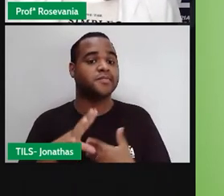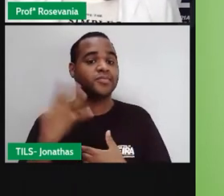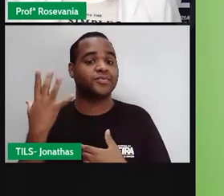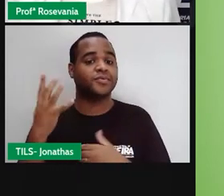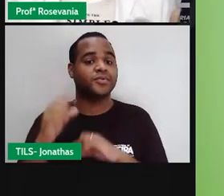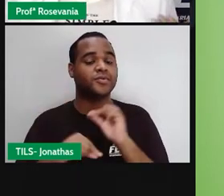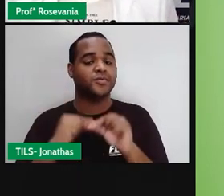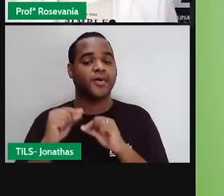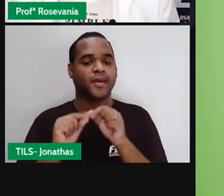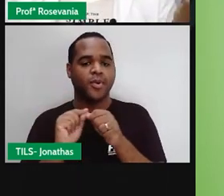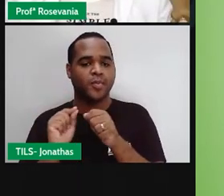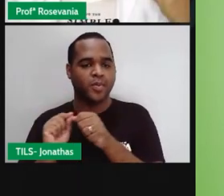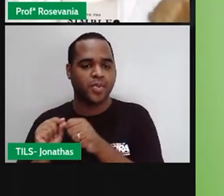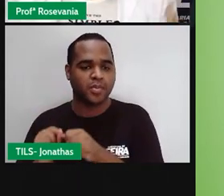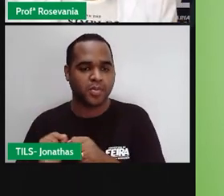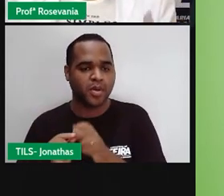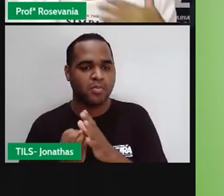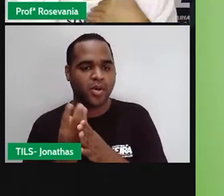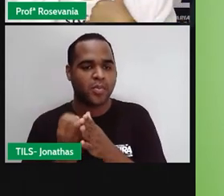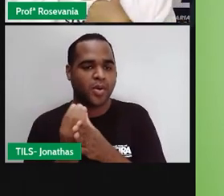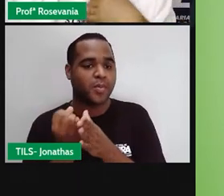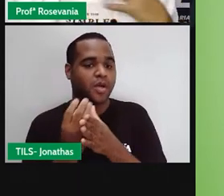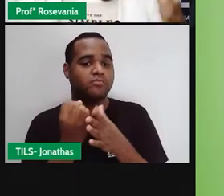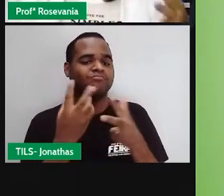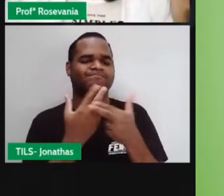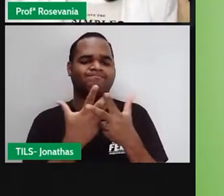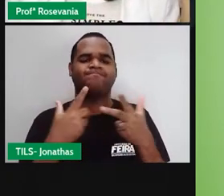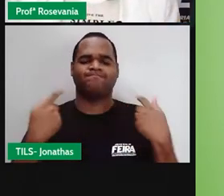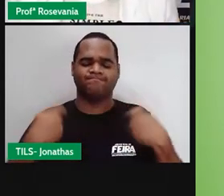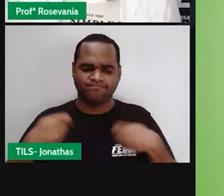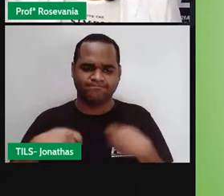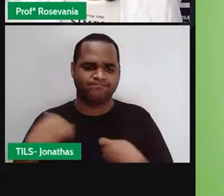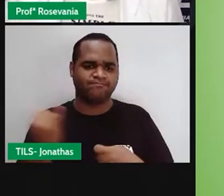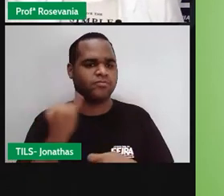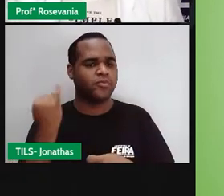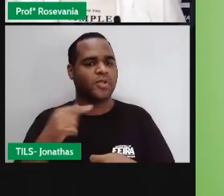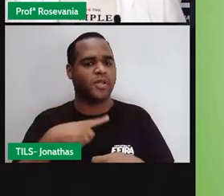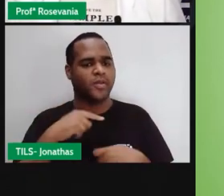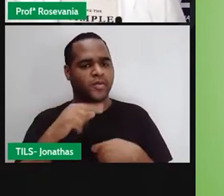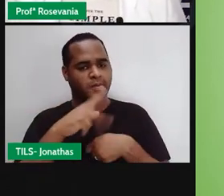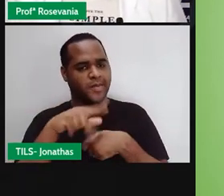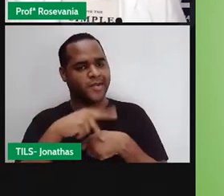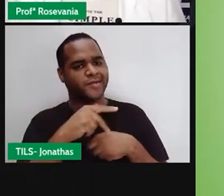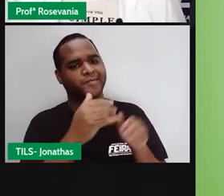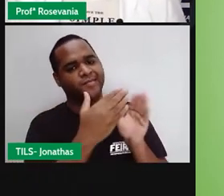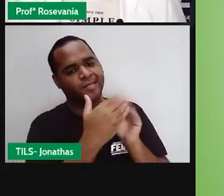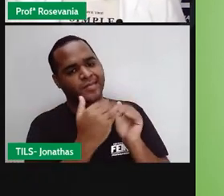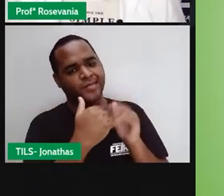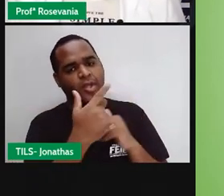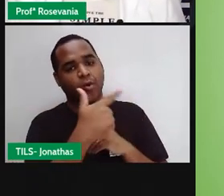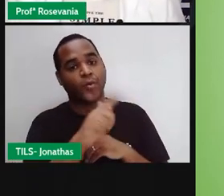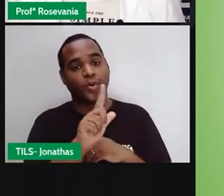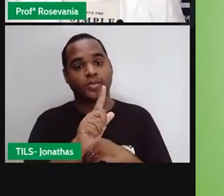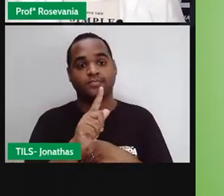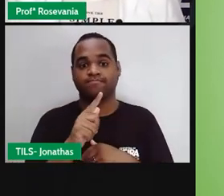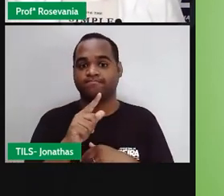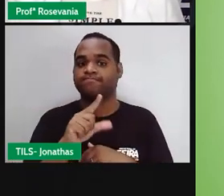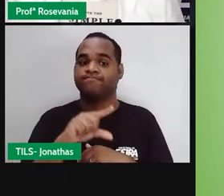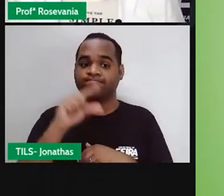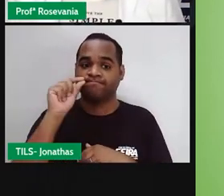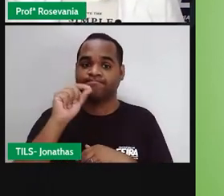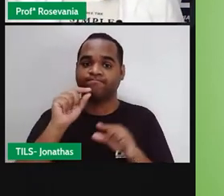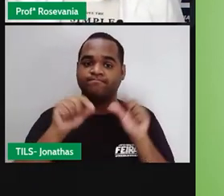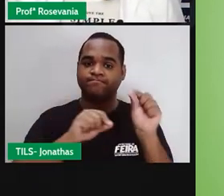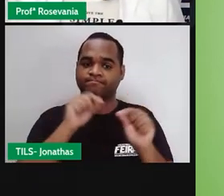a fabricar essas coisas de necessidades para a gente, que antes tudo a gente importava. E aí, destaque, né,